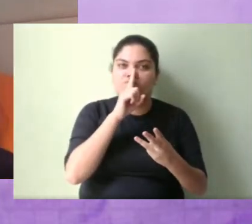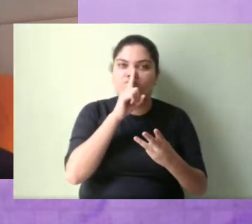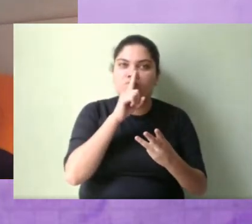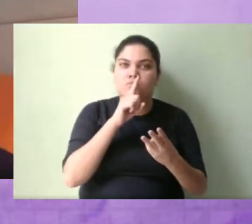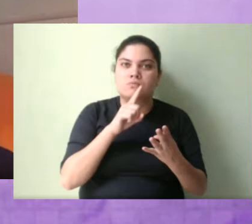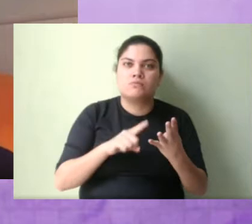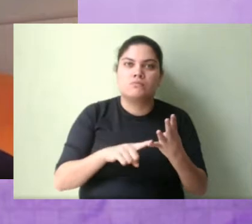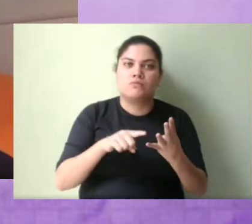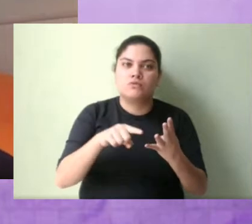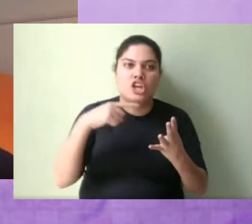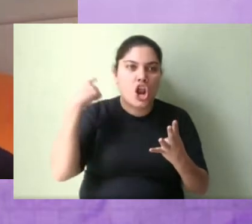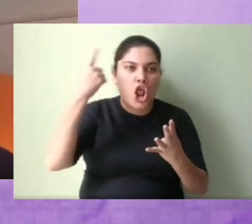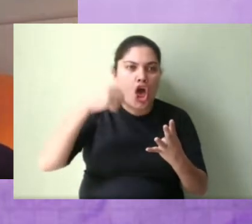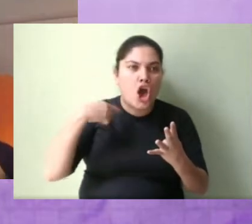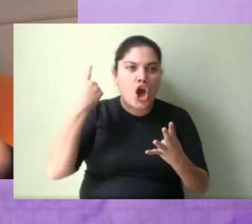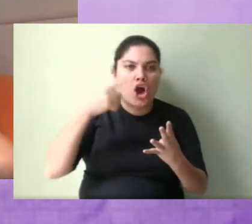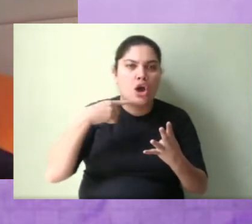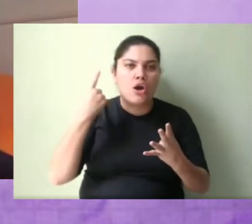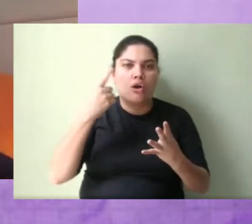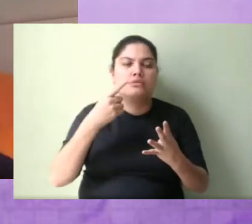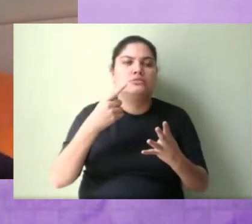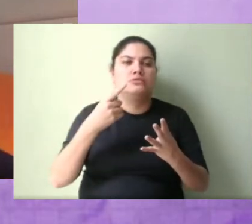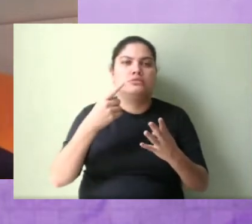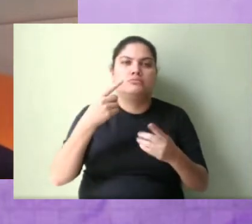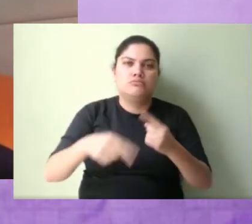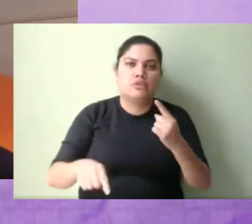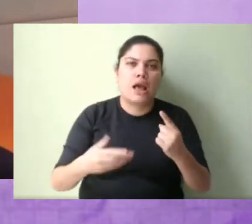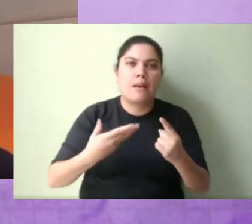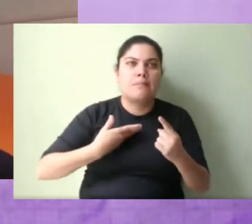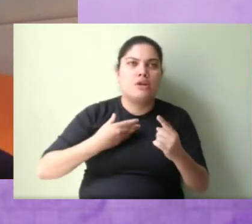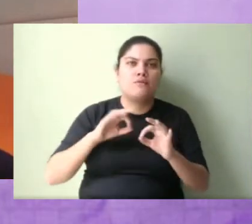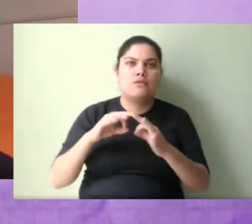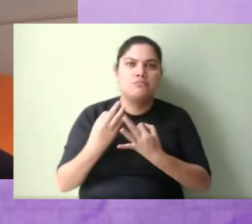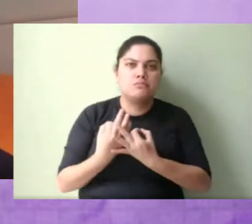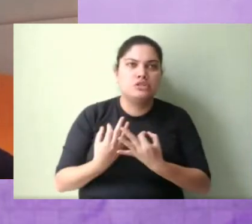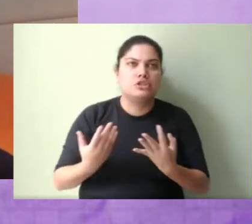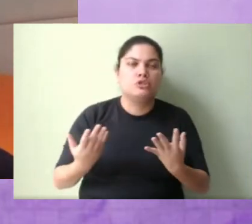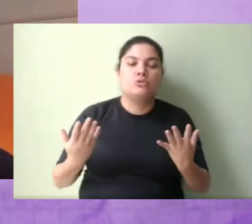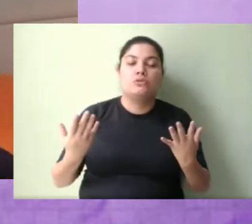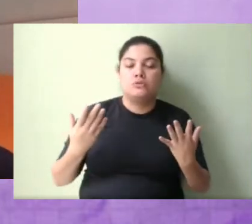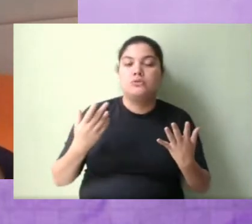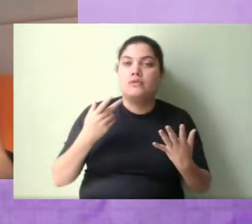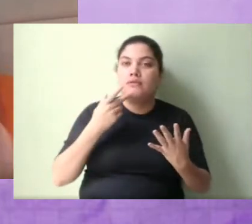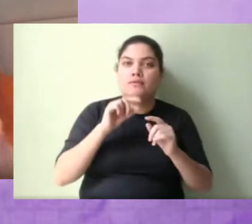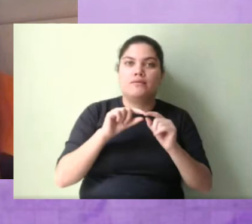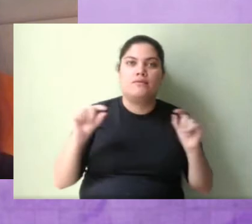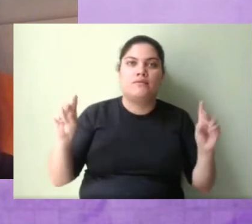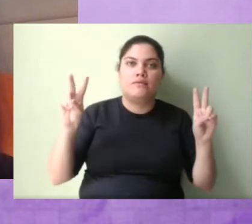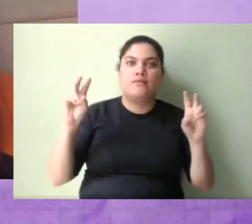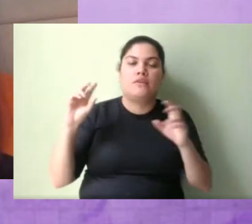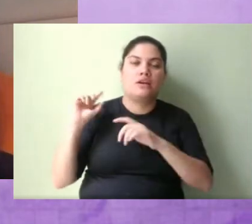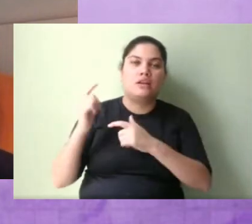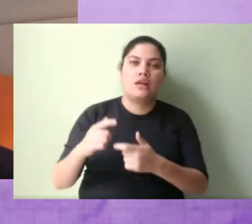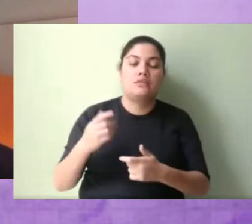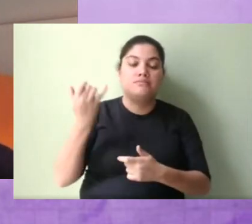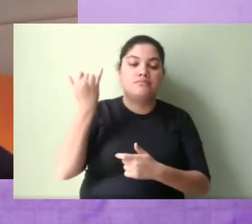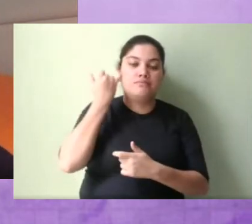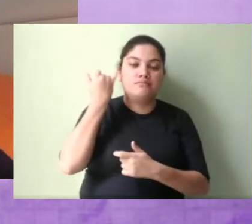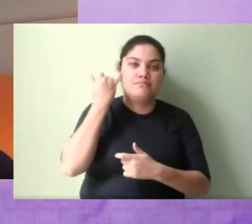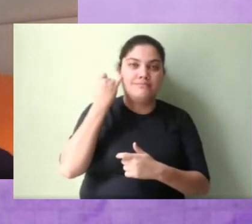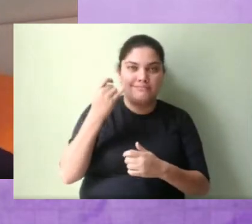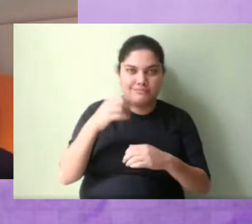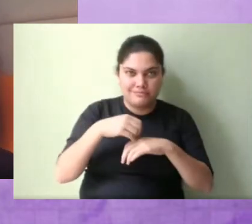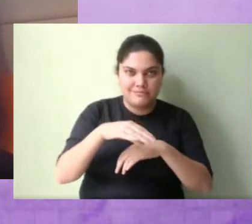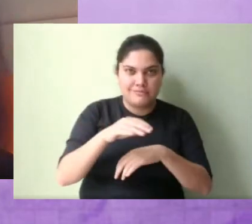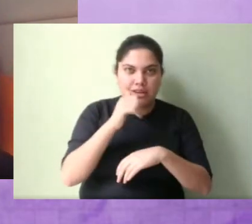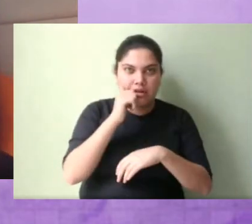xingamento, começa com uma crítica disfarçada de elogio, começa com um tratamento de silêncio, começa dizendo que você tá louca, te podando dos